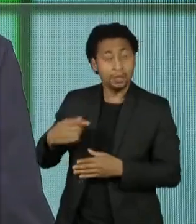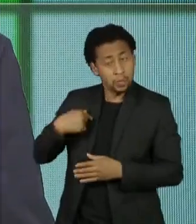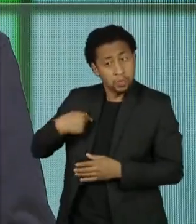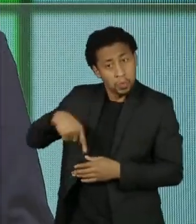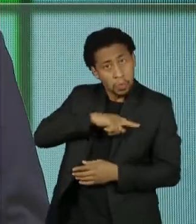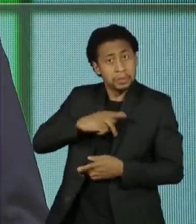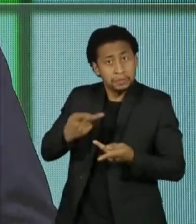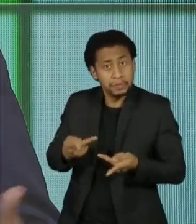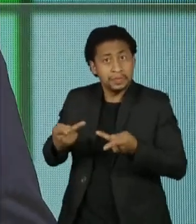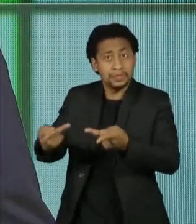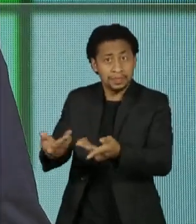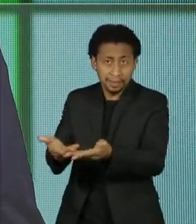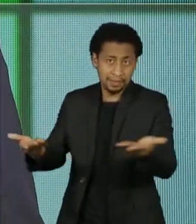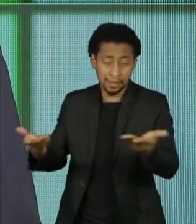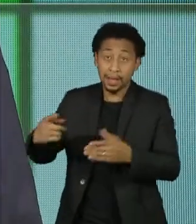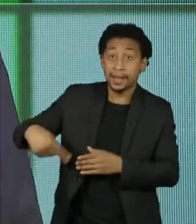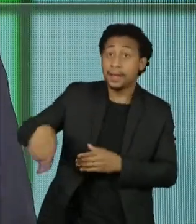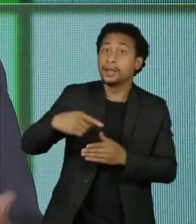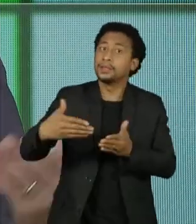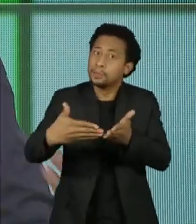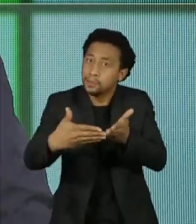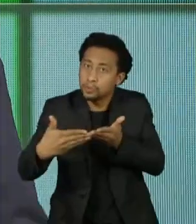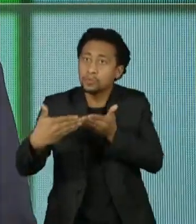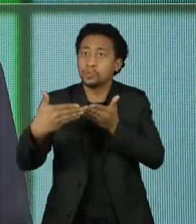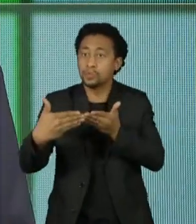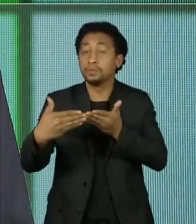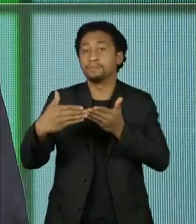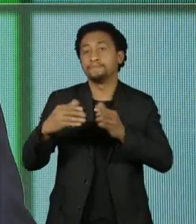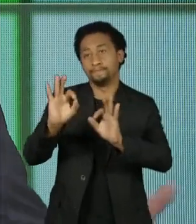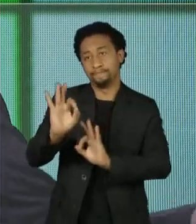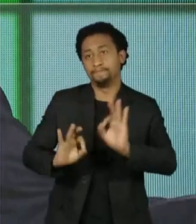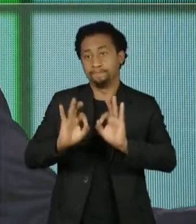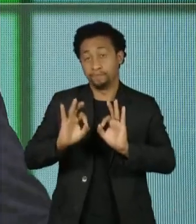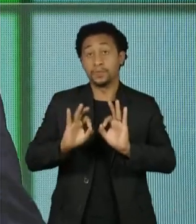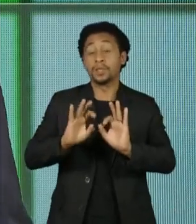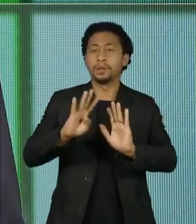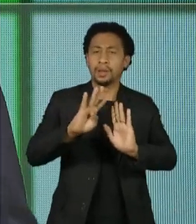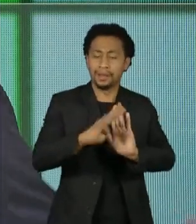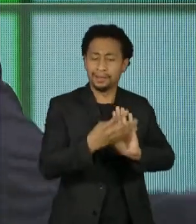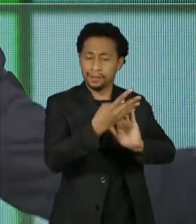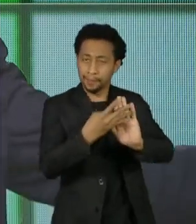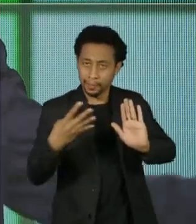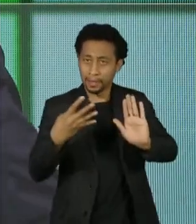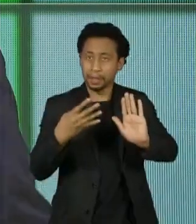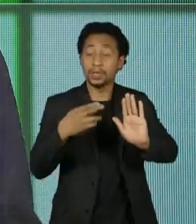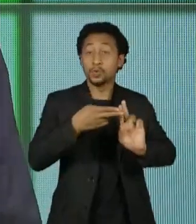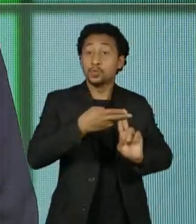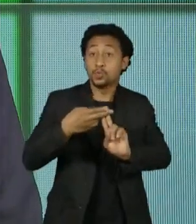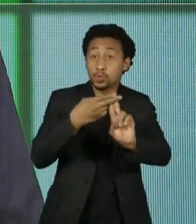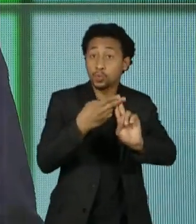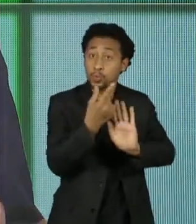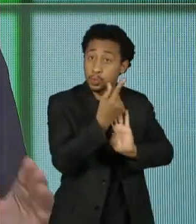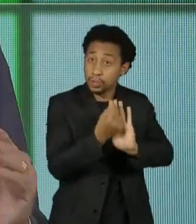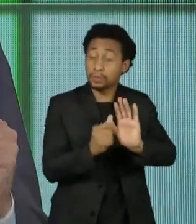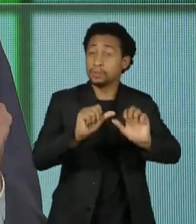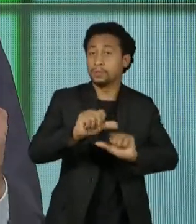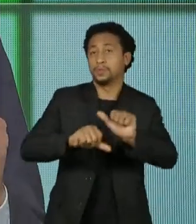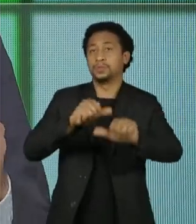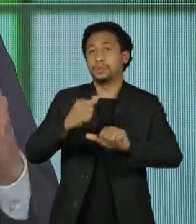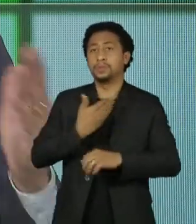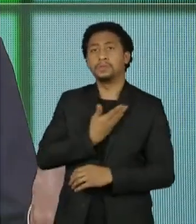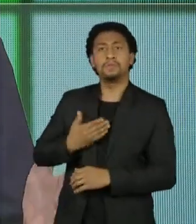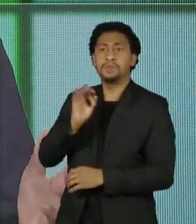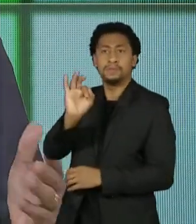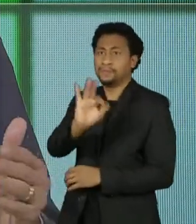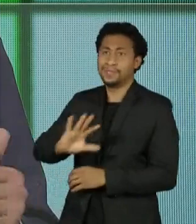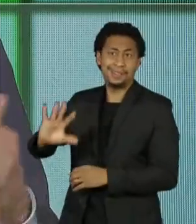visitando. Obviamente que eles estão pedindo a correção da tabela do SUS, que há anos não é feita. O governo federal simplesmente